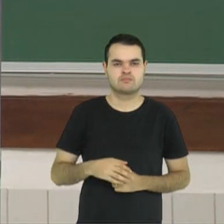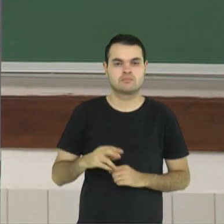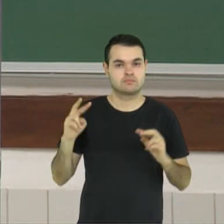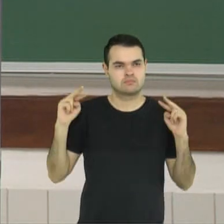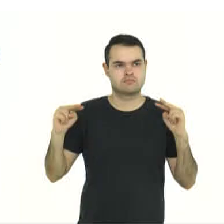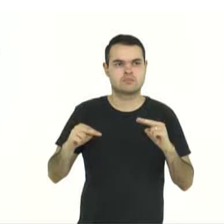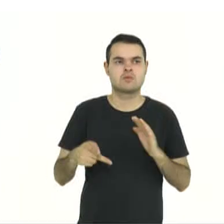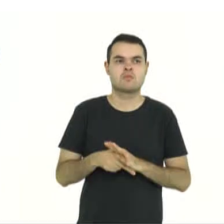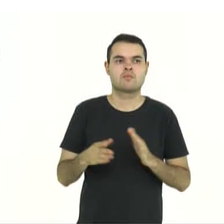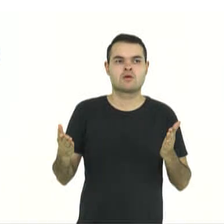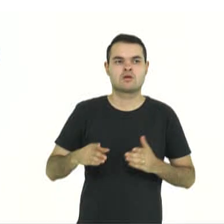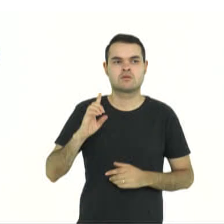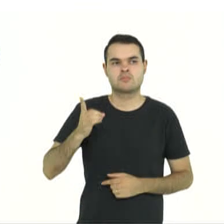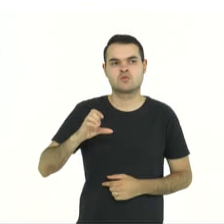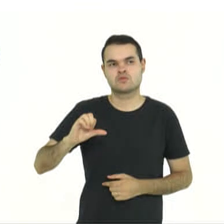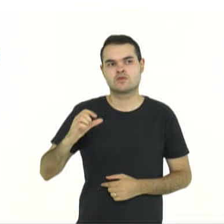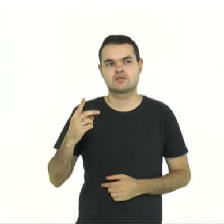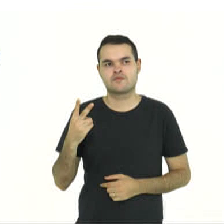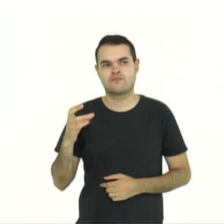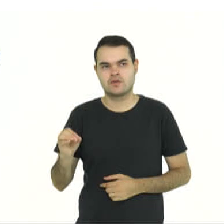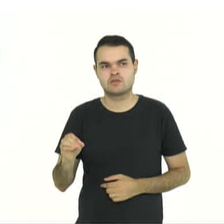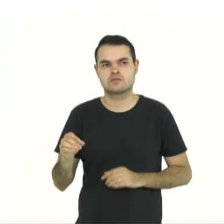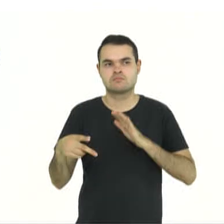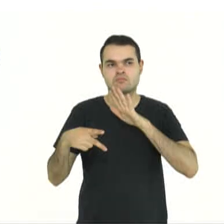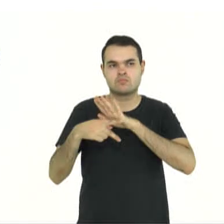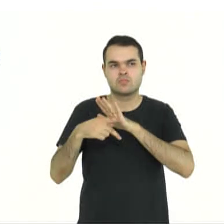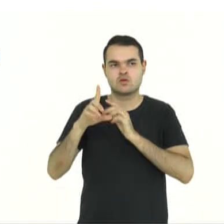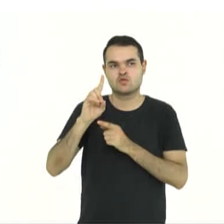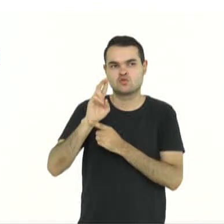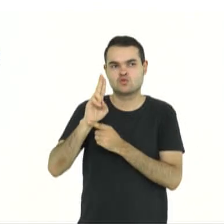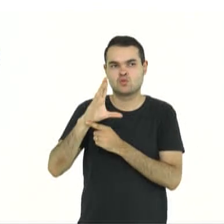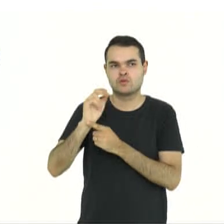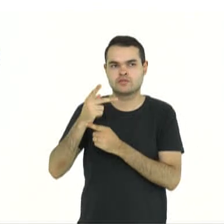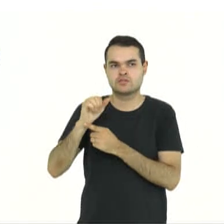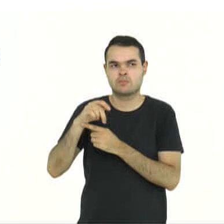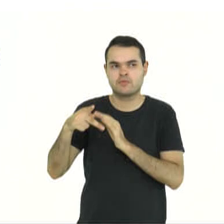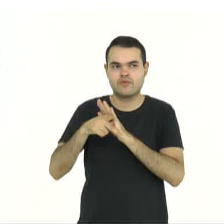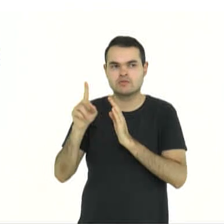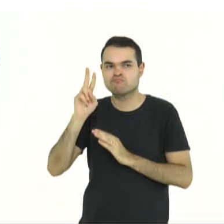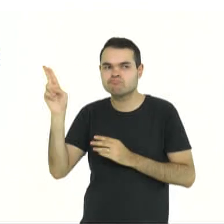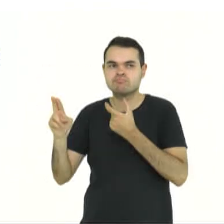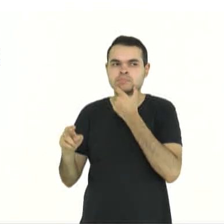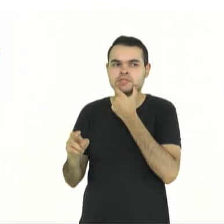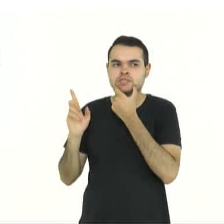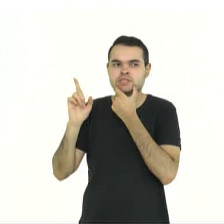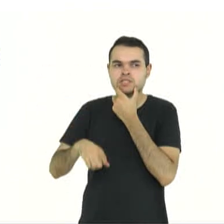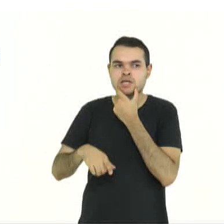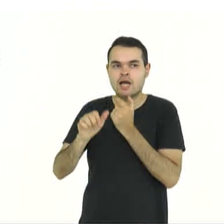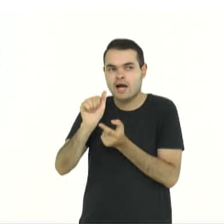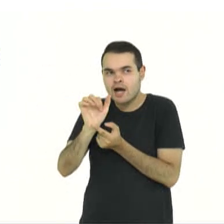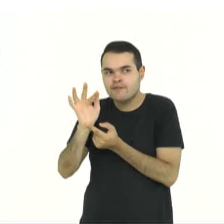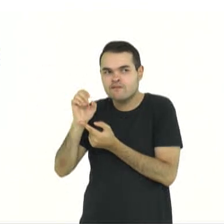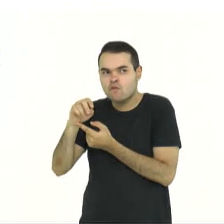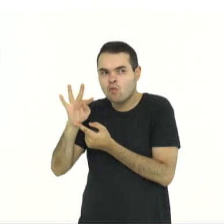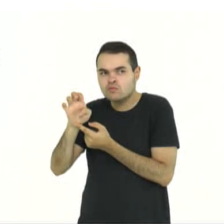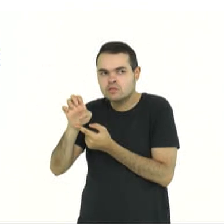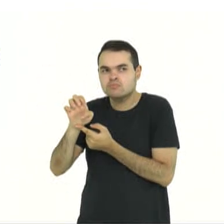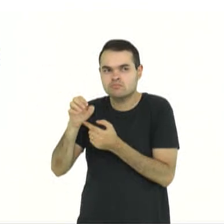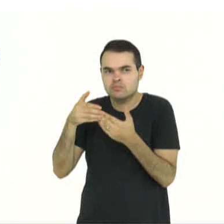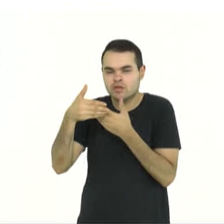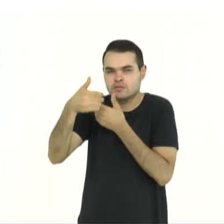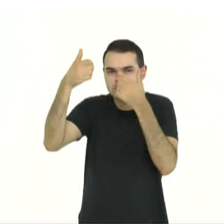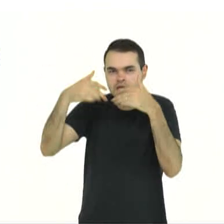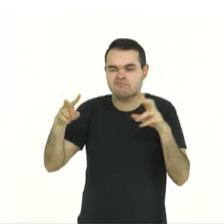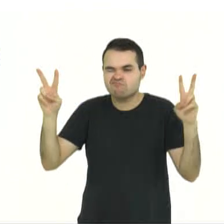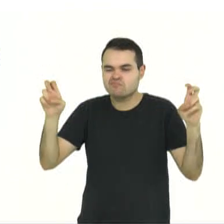Em 1910-20, Marcel Duchamp já produziu o Ready-Made, desafiando a classificação. E ele fez a Fonte em segredo em 17. Já vamos falar sobre a Fonte um